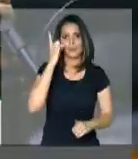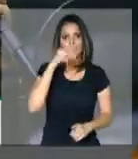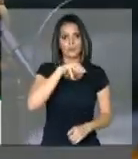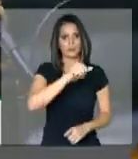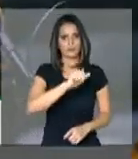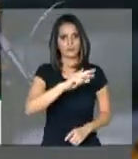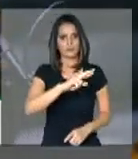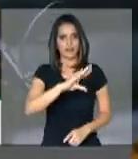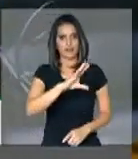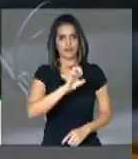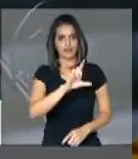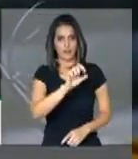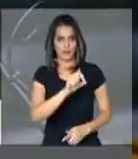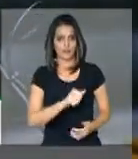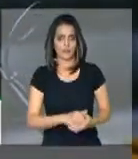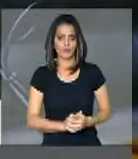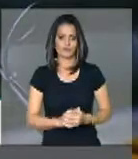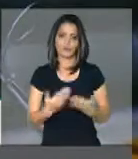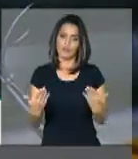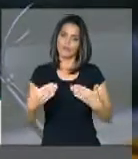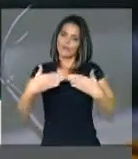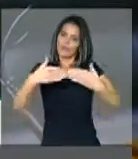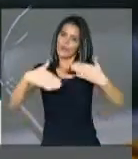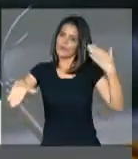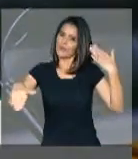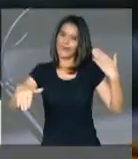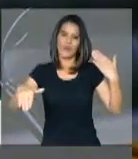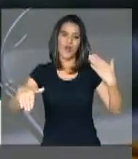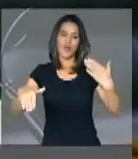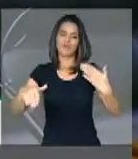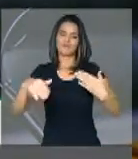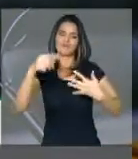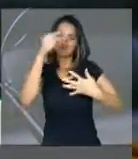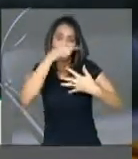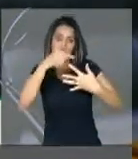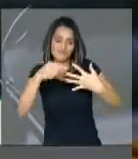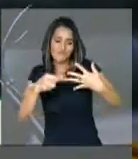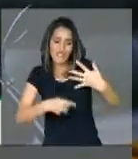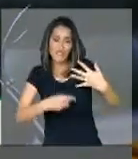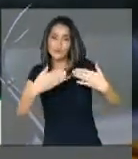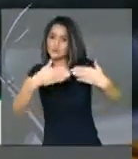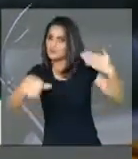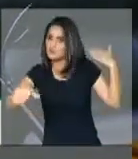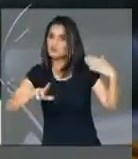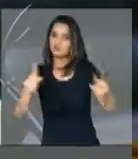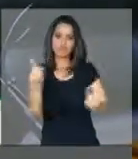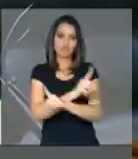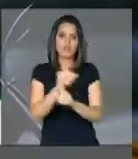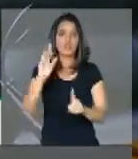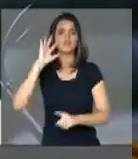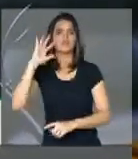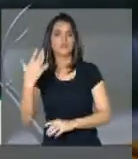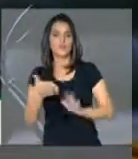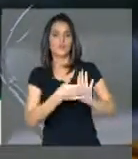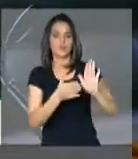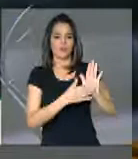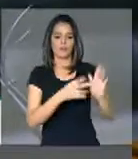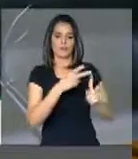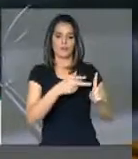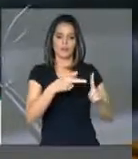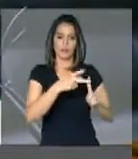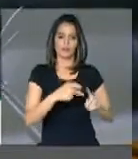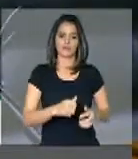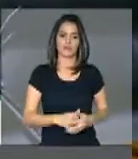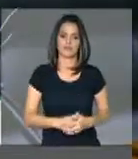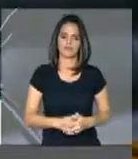Ramos, sem dúvida nenhuma discordo de vários dos pontos que ele aqui enumerou como solução dessa reforma,